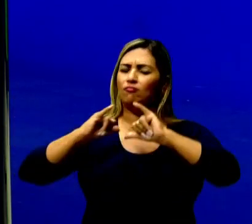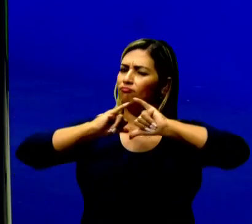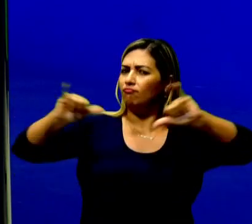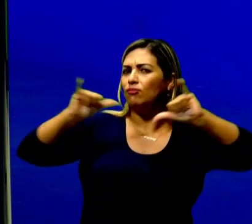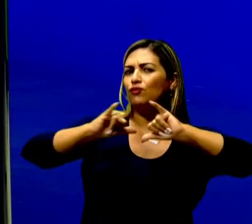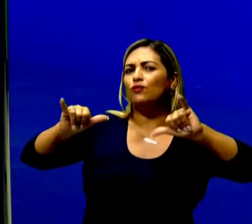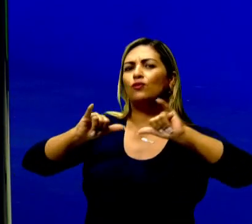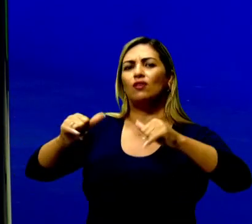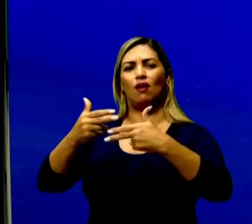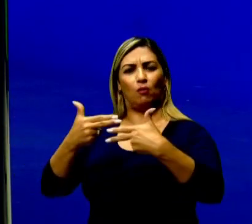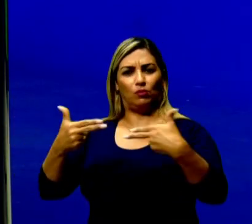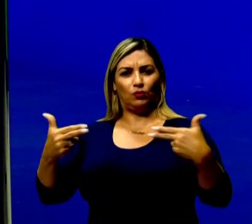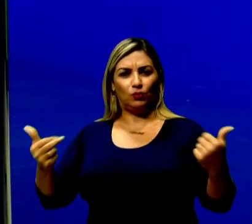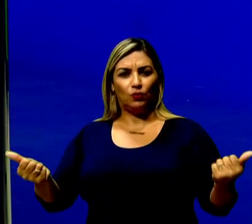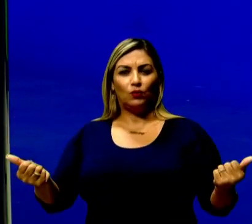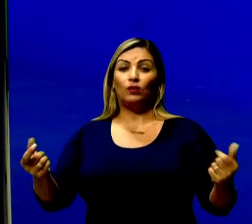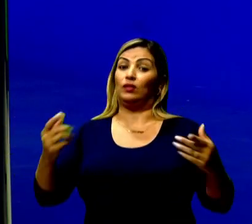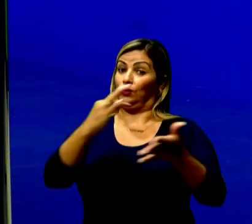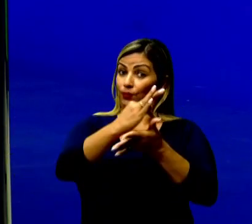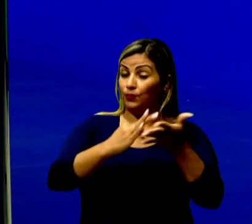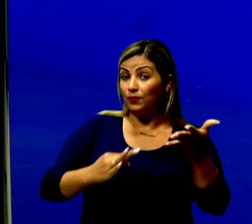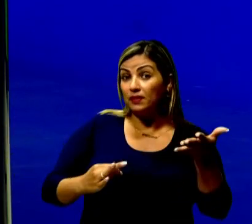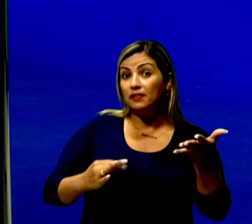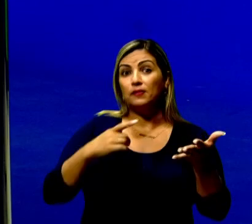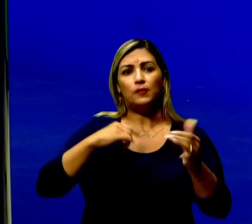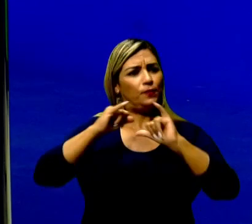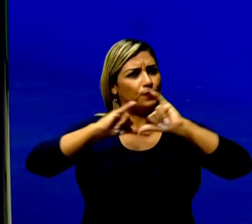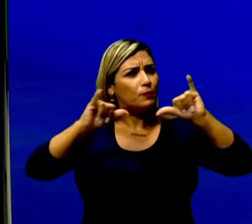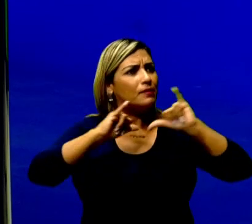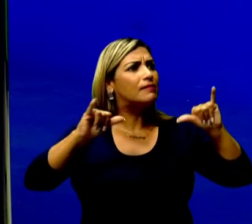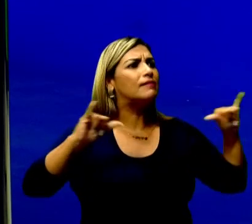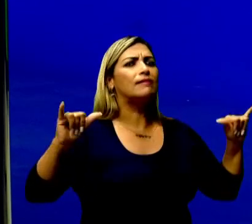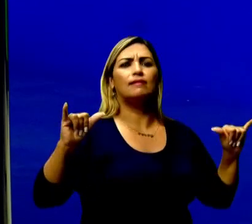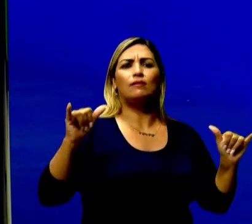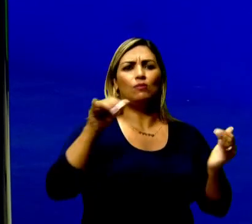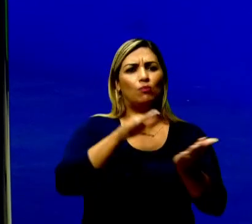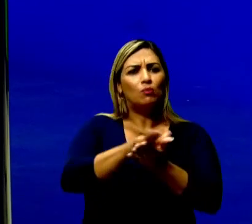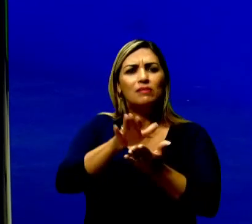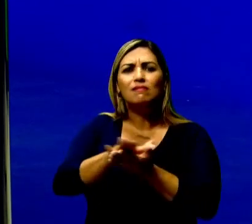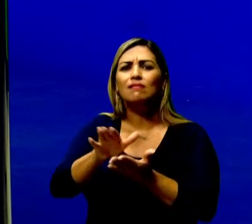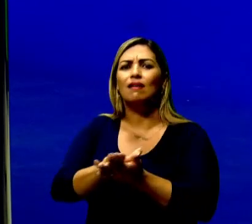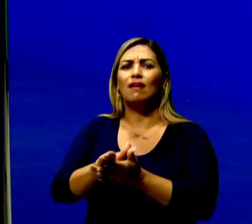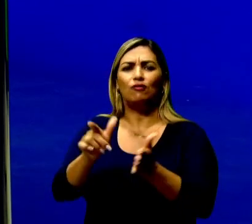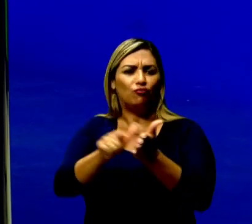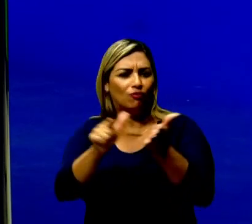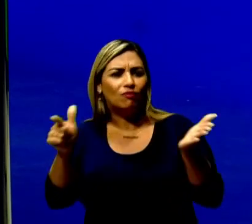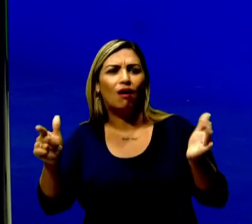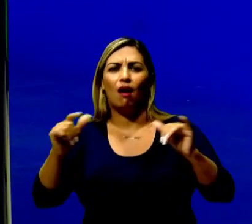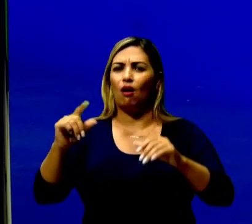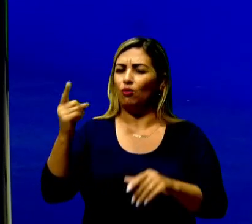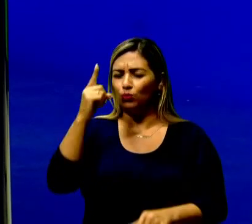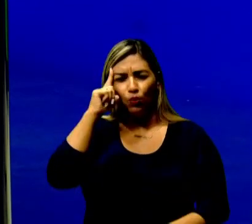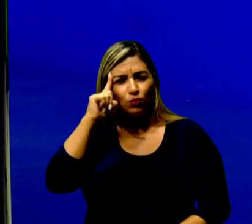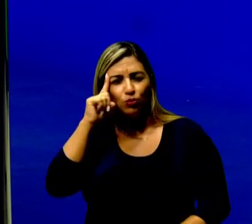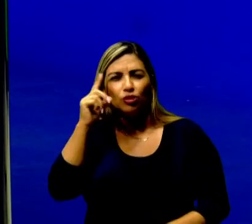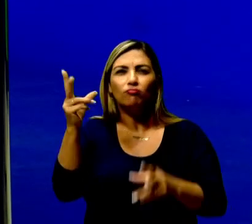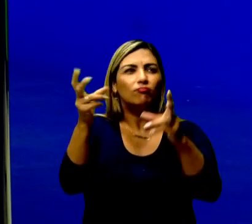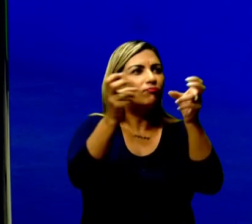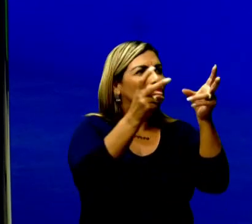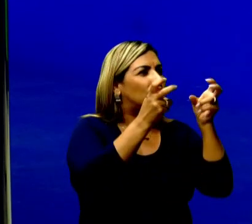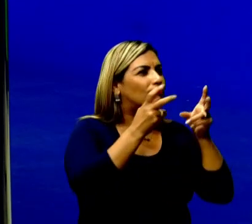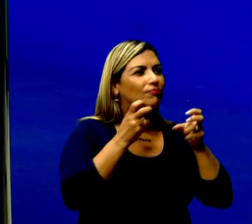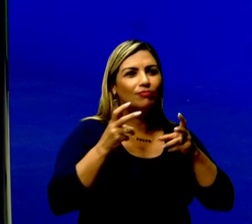publicitário e o texto publicitário é um texto informativo de grande circulação em nosso meio